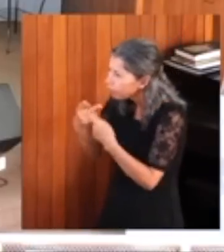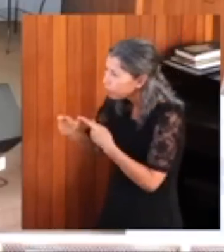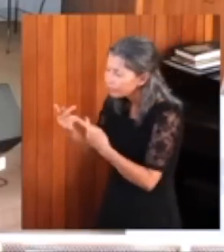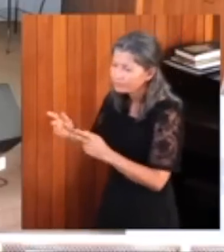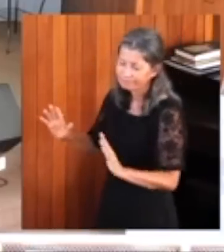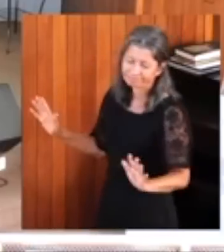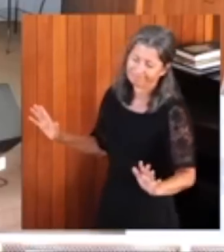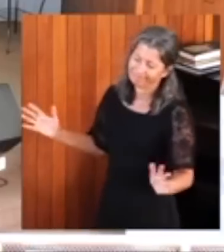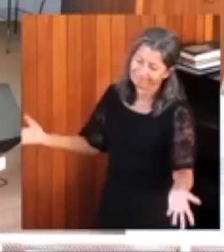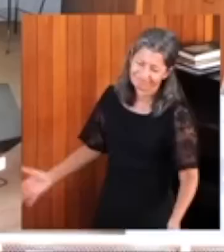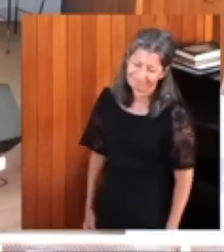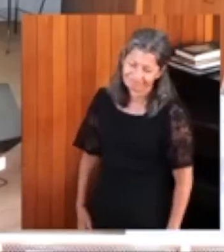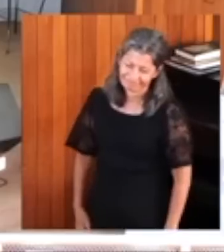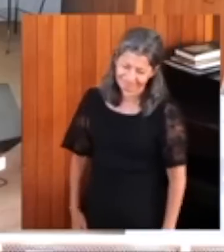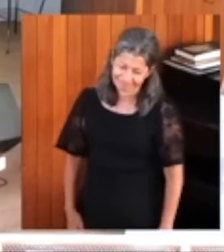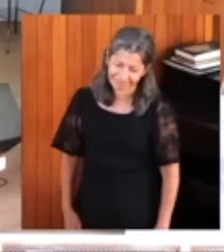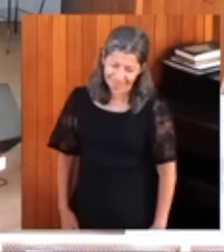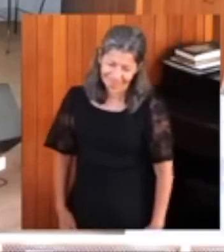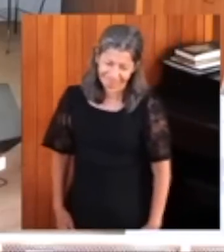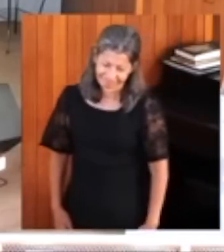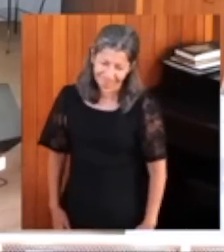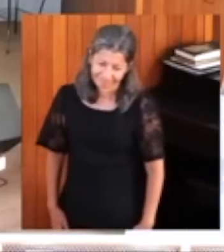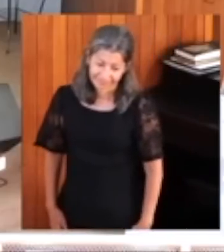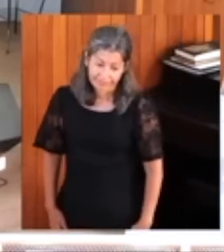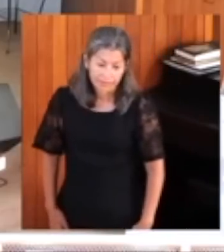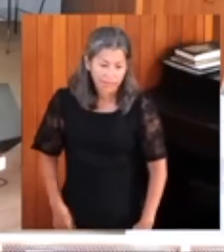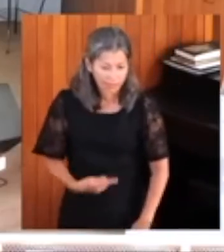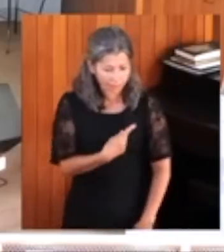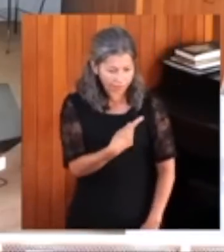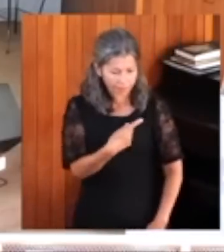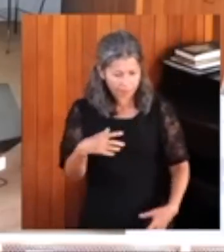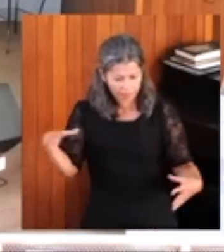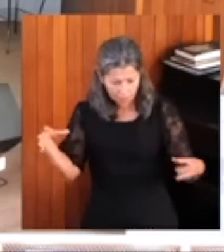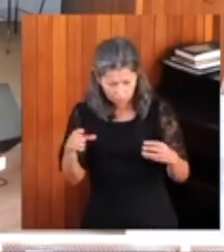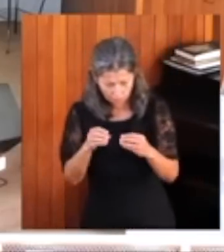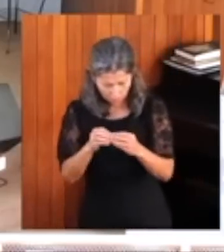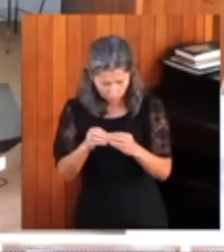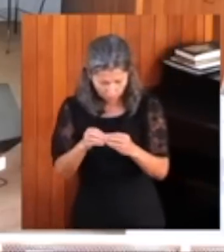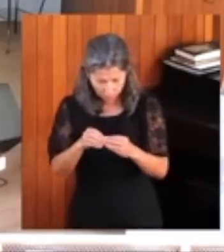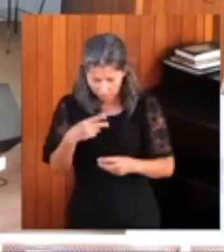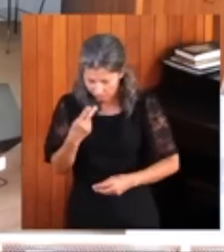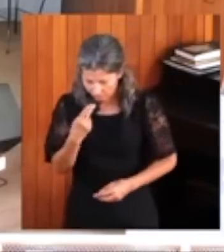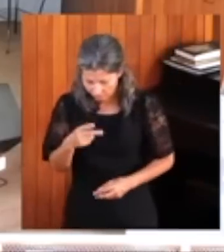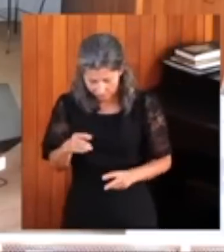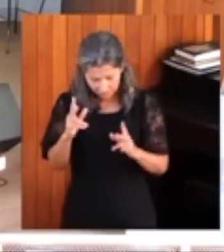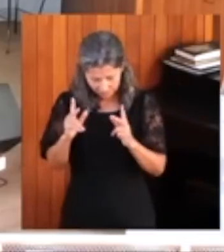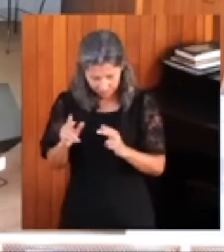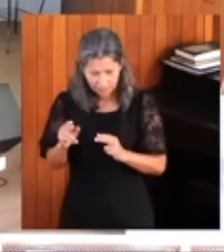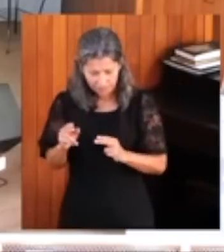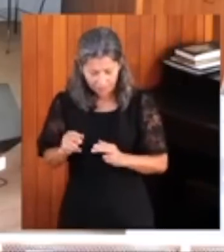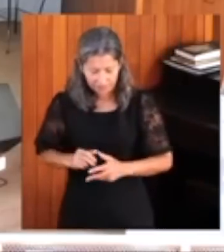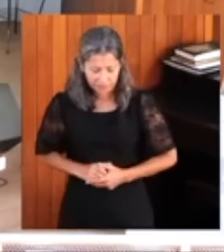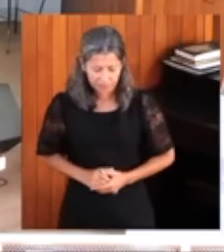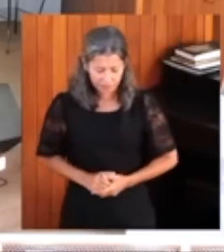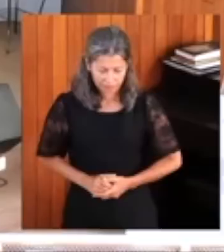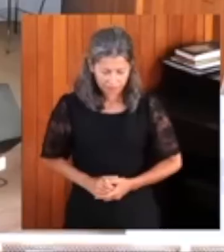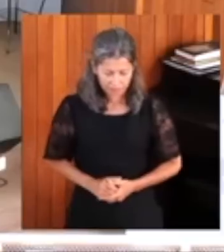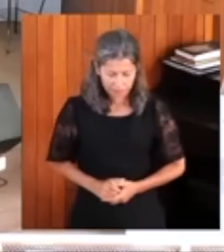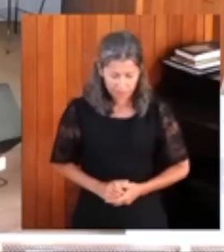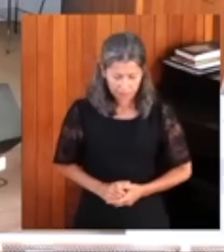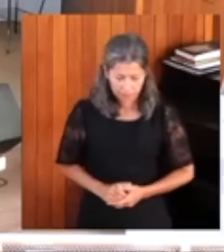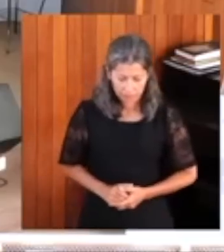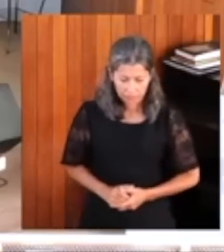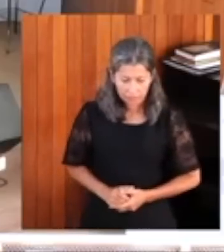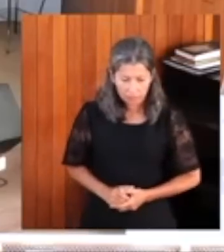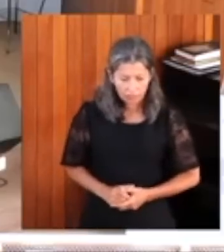o spoiler é que o dragão é derrotado, o Cordeiro vence e o povo de Deus vencerá também. Esse é o fim